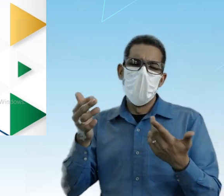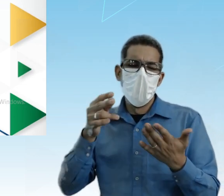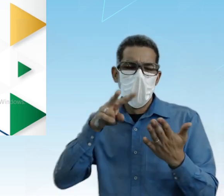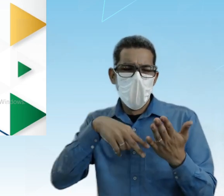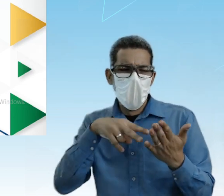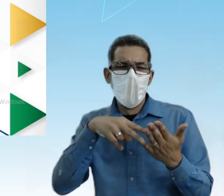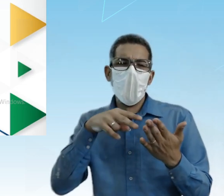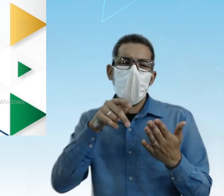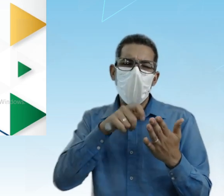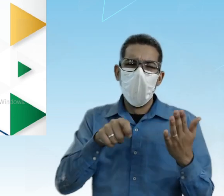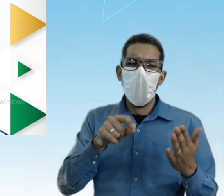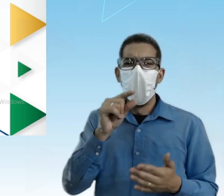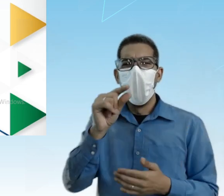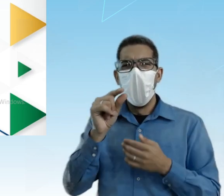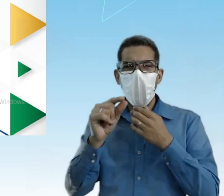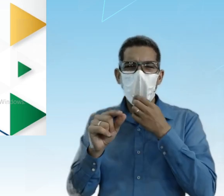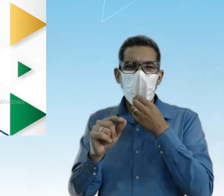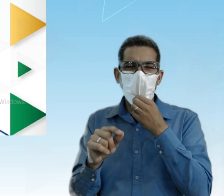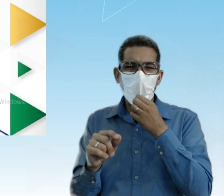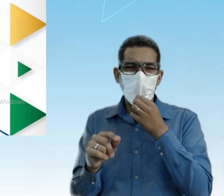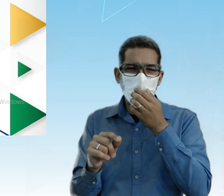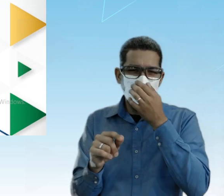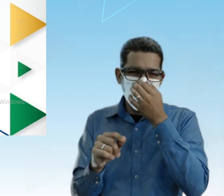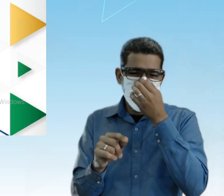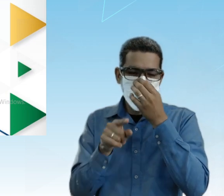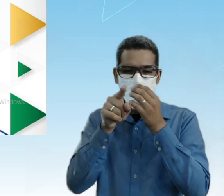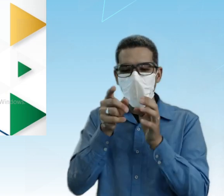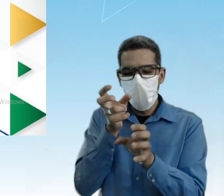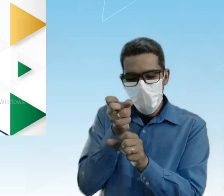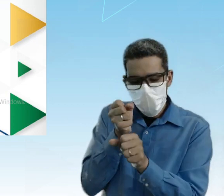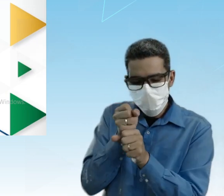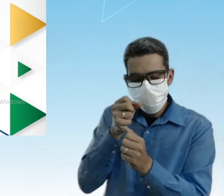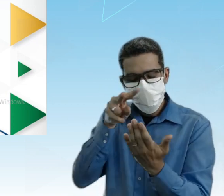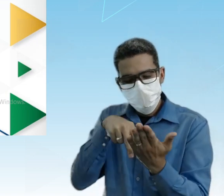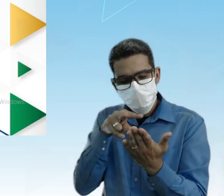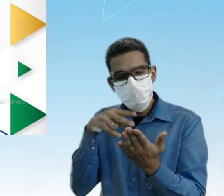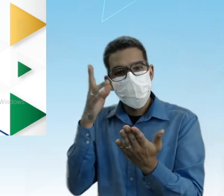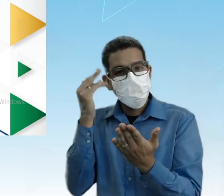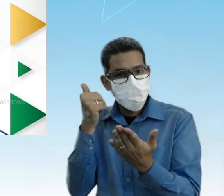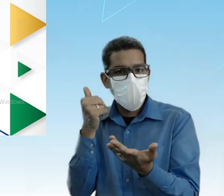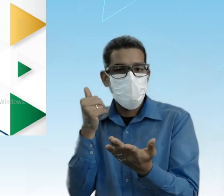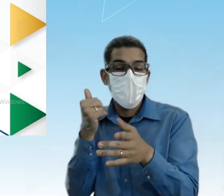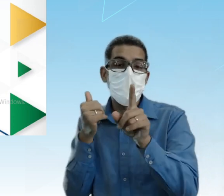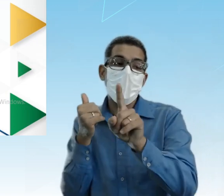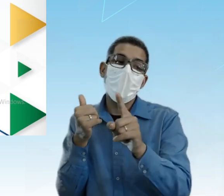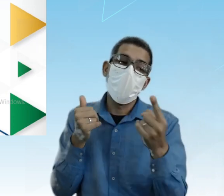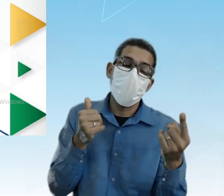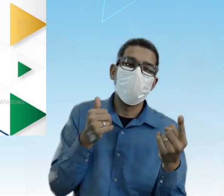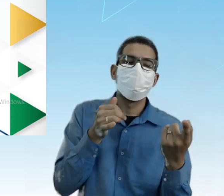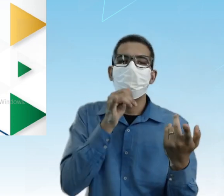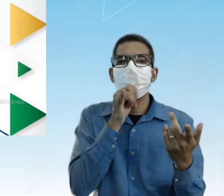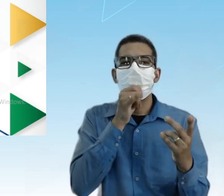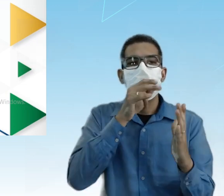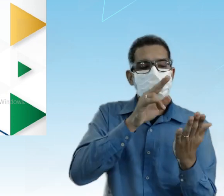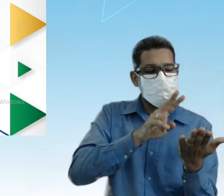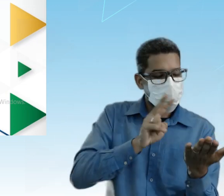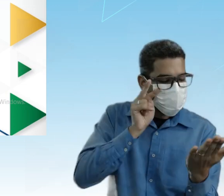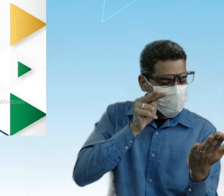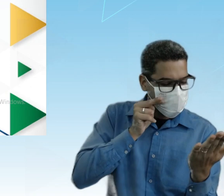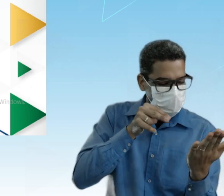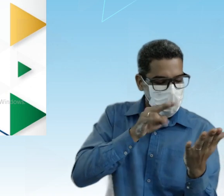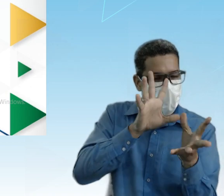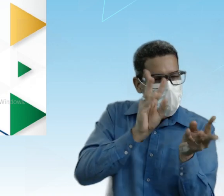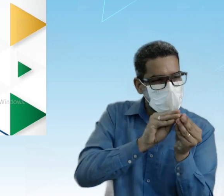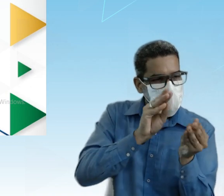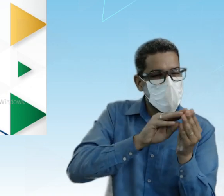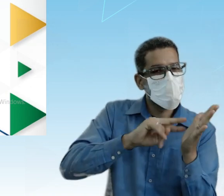semi-analfabetos. Porque você saber da letrinha e contar é uma coisa, você saber interpretar quais são o que você está lendo